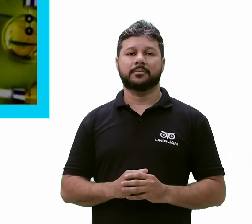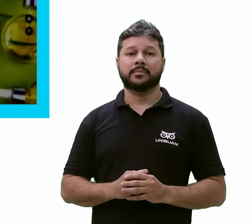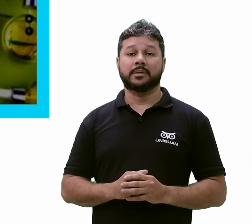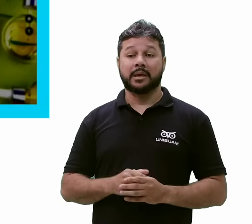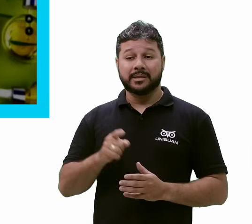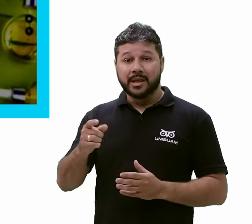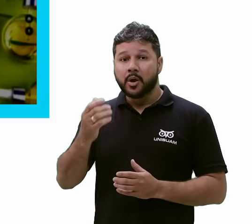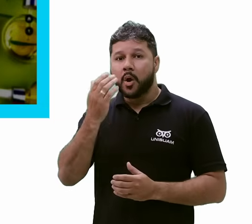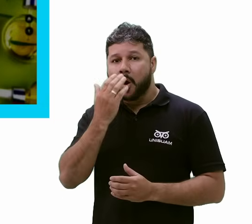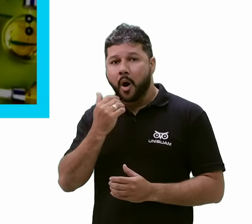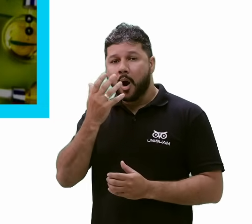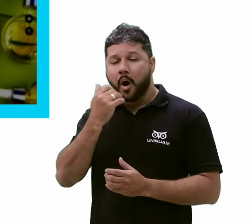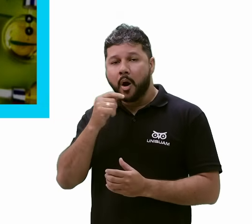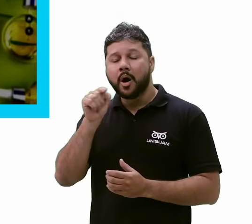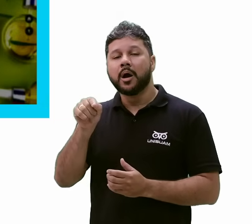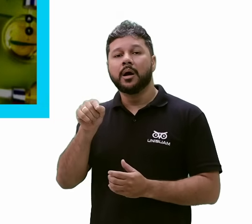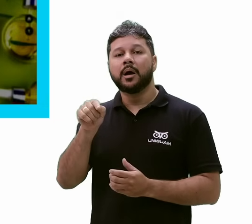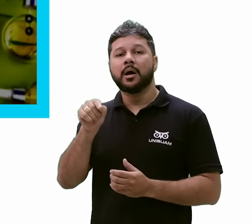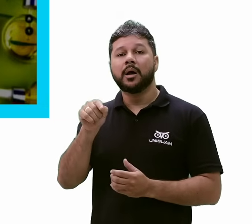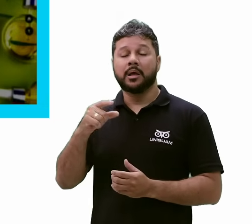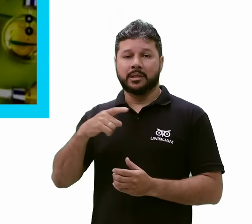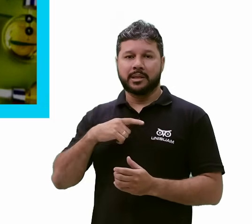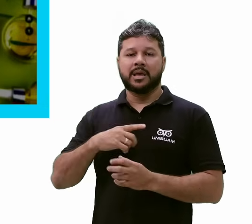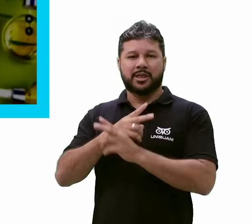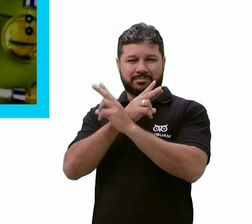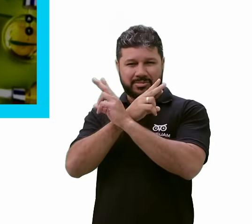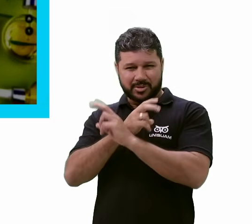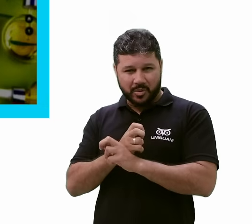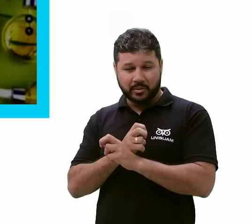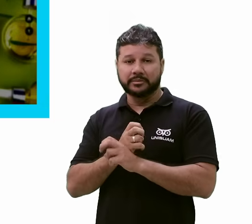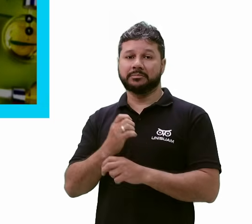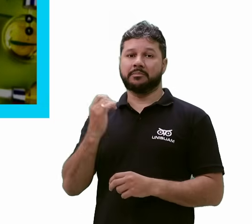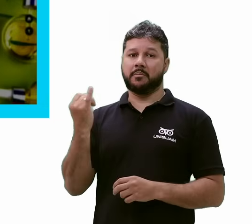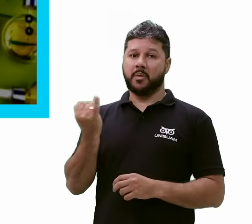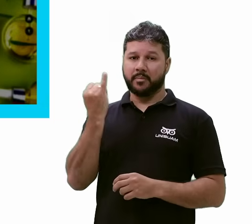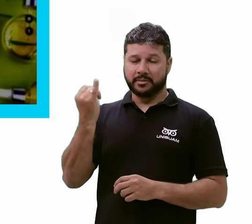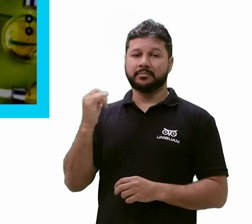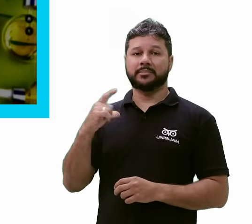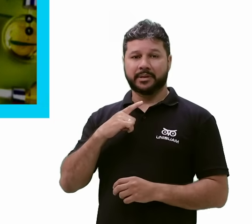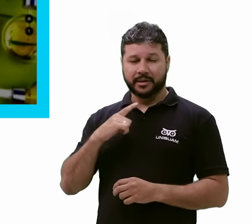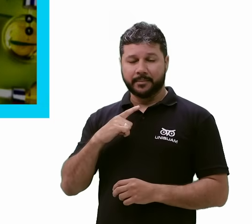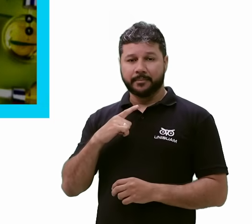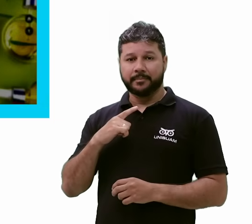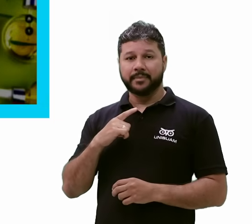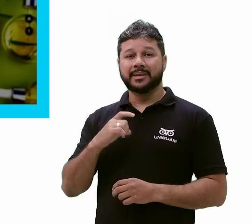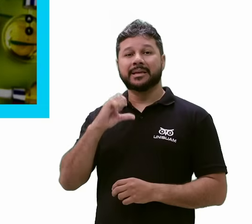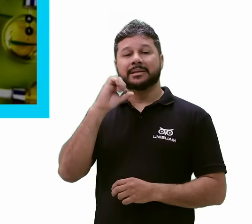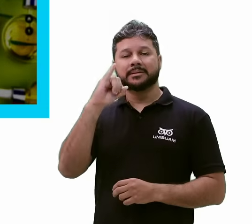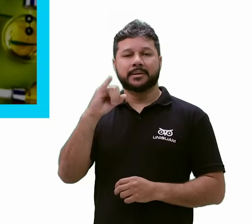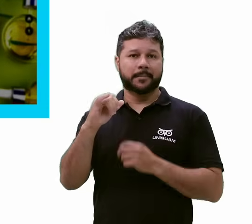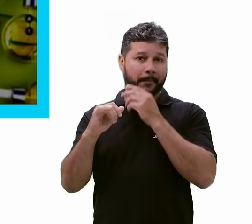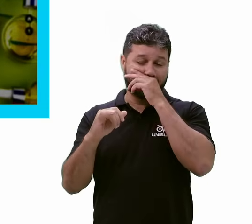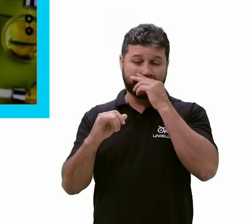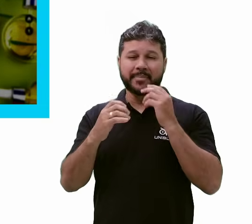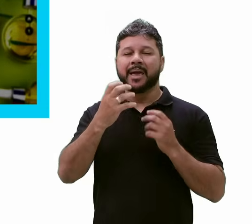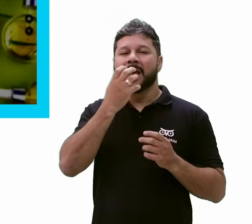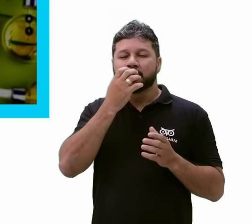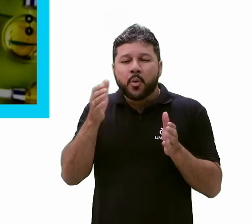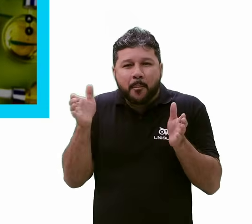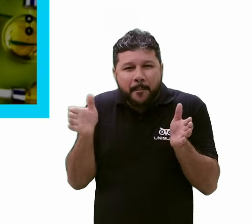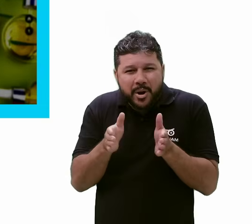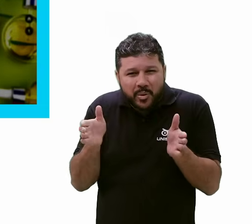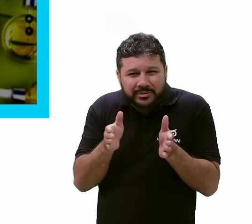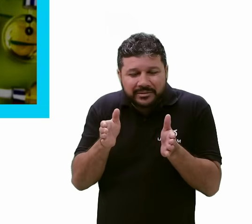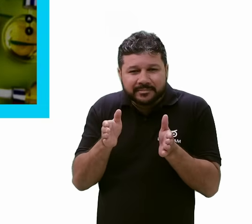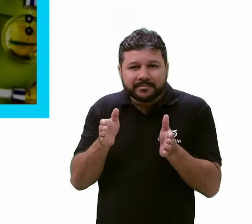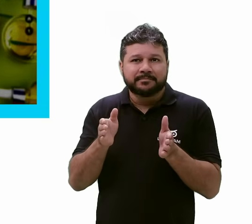Ele comer 30 gramas, pode ser que ele tenha uma intoxicação importante, tá? Se um pincher